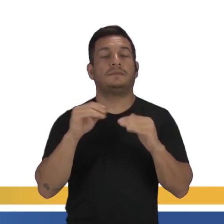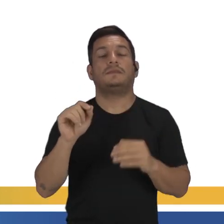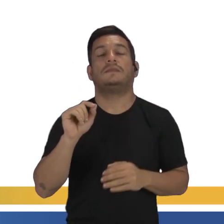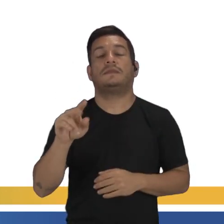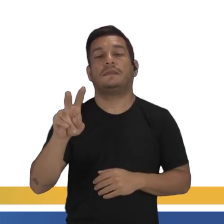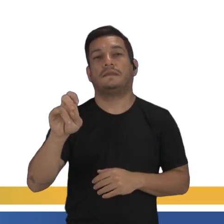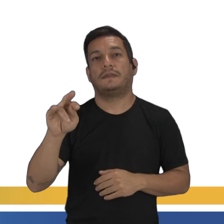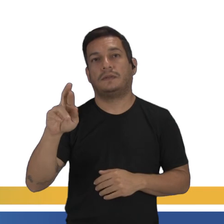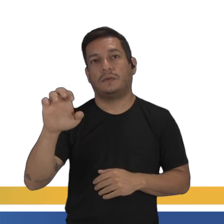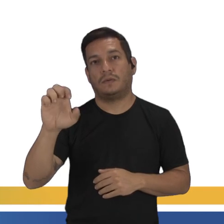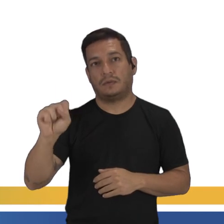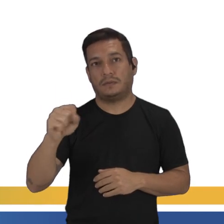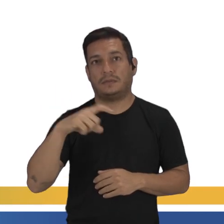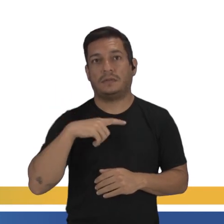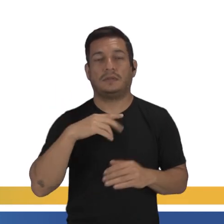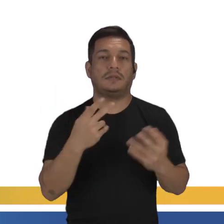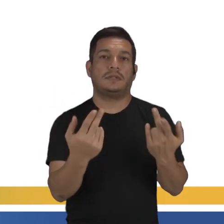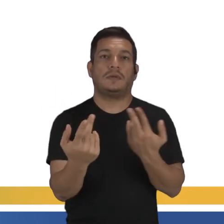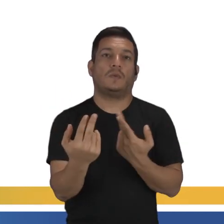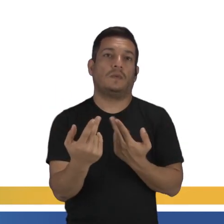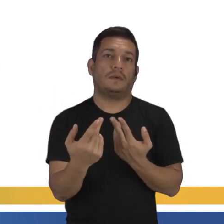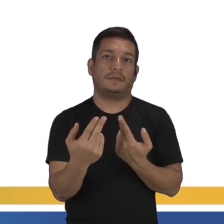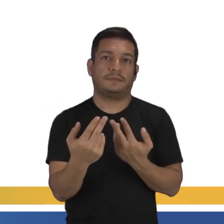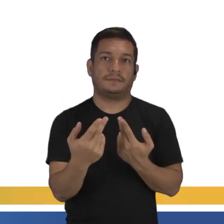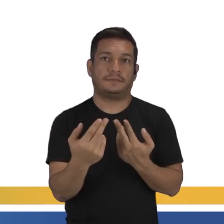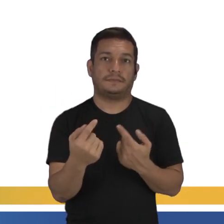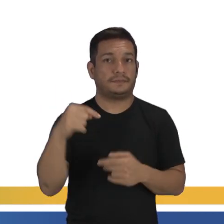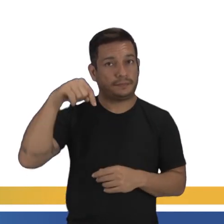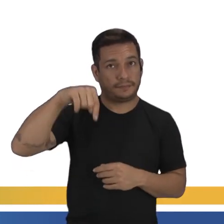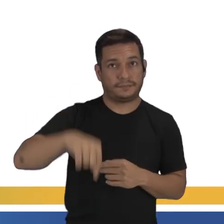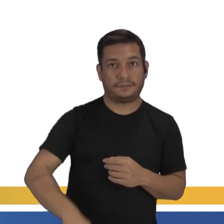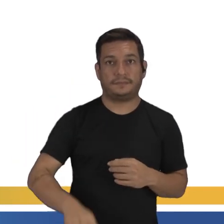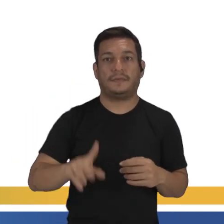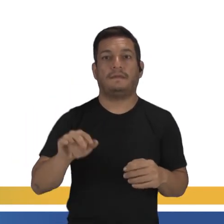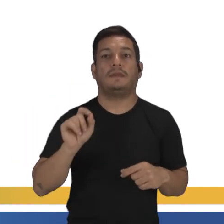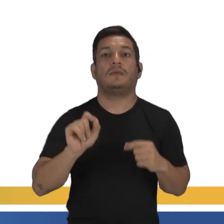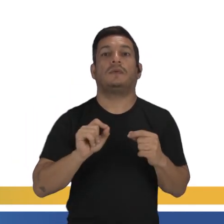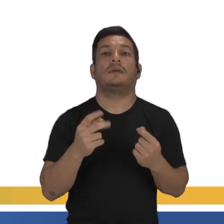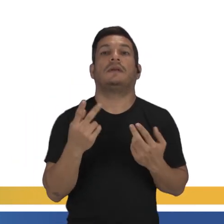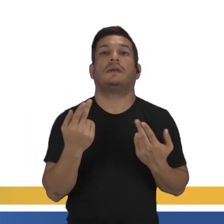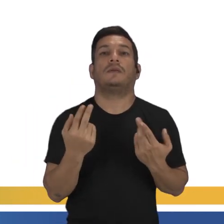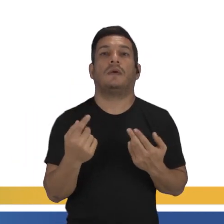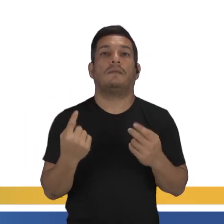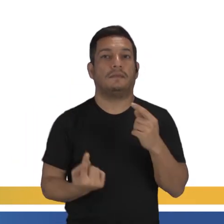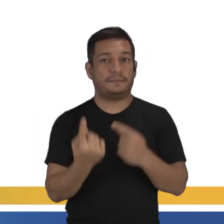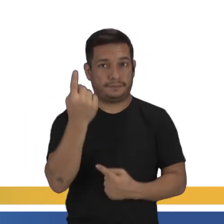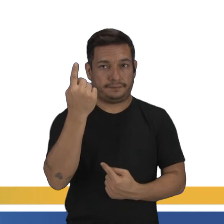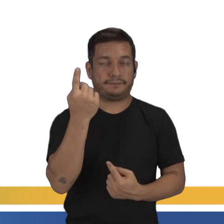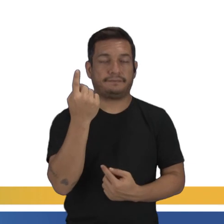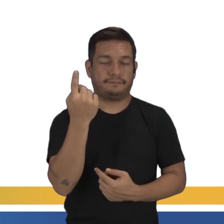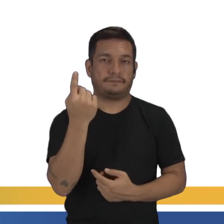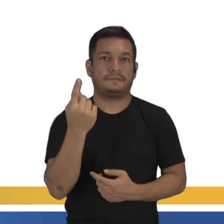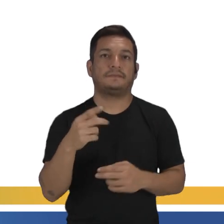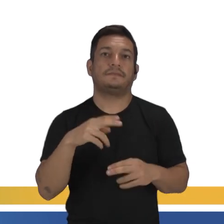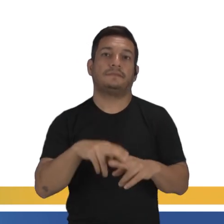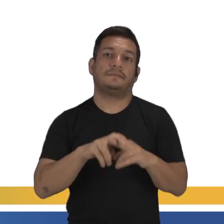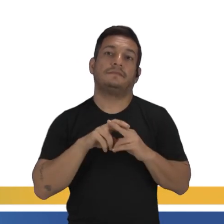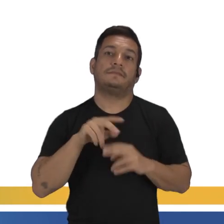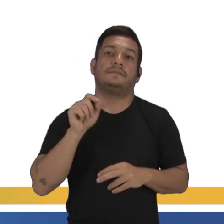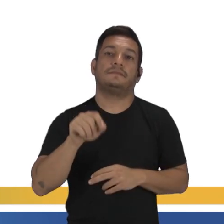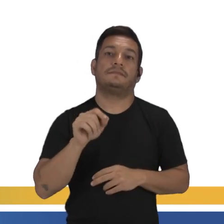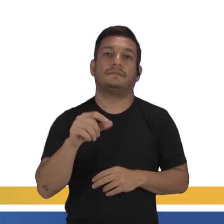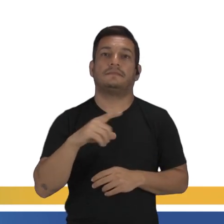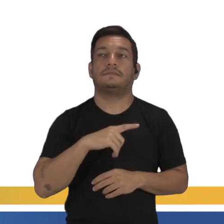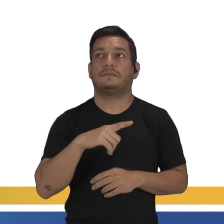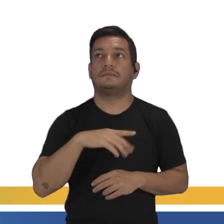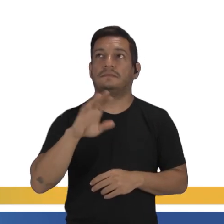esses vetores sejam iguais. O que está para baixo vai ser igual ao que está para cima. Portanto, nós temos a